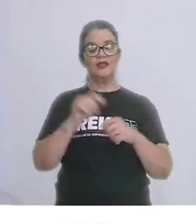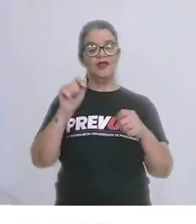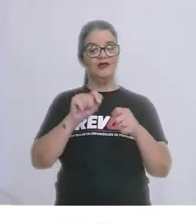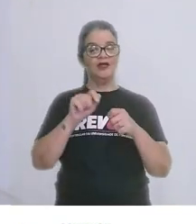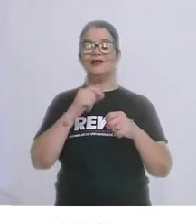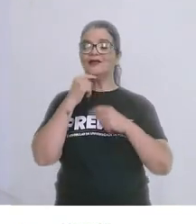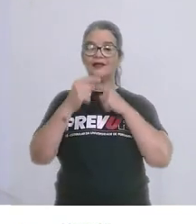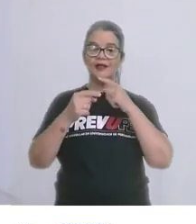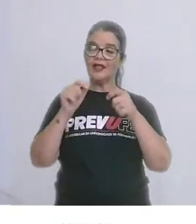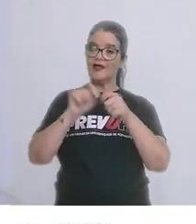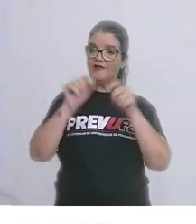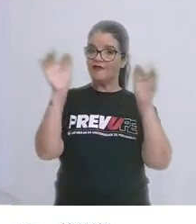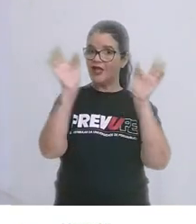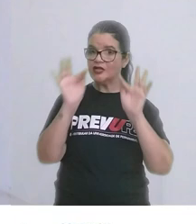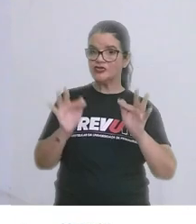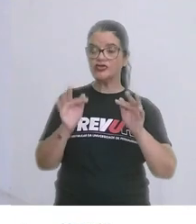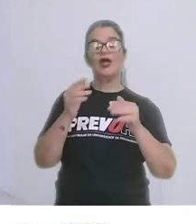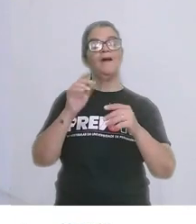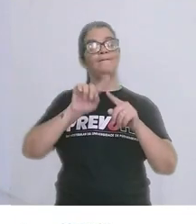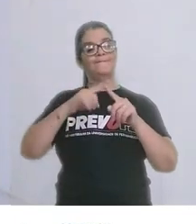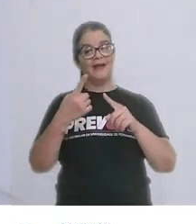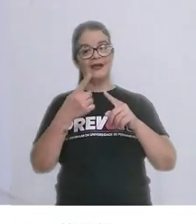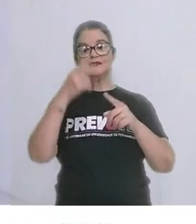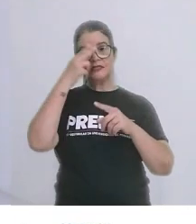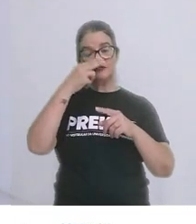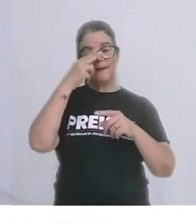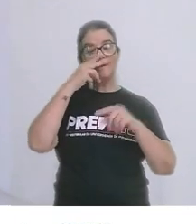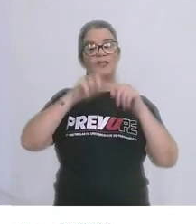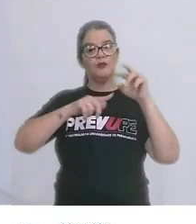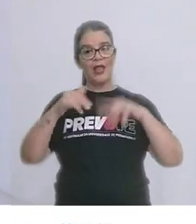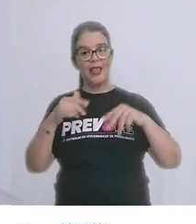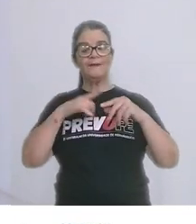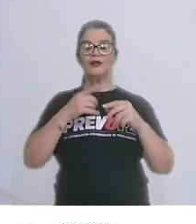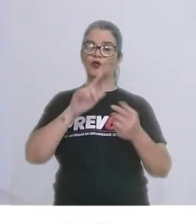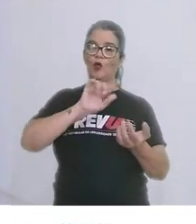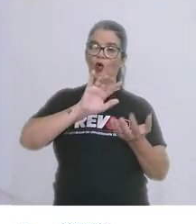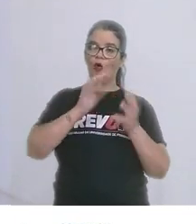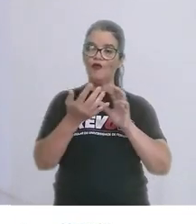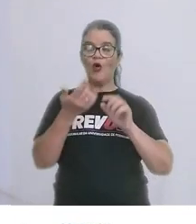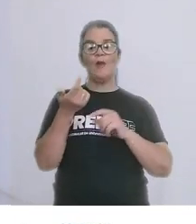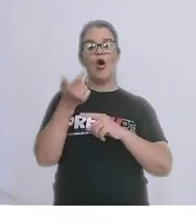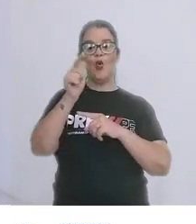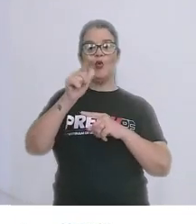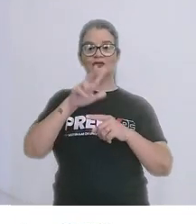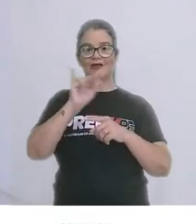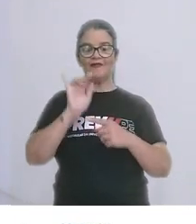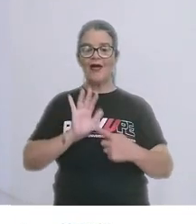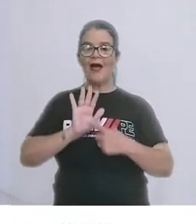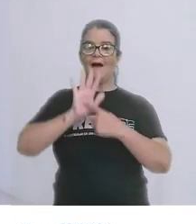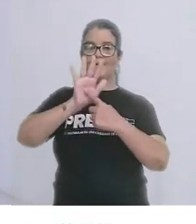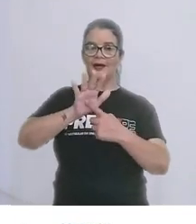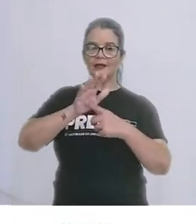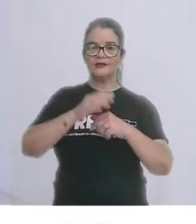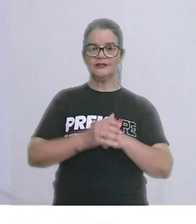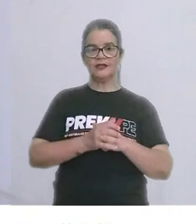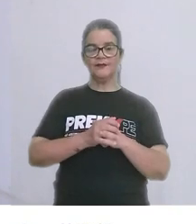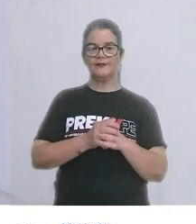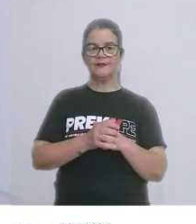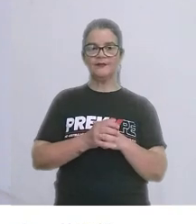feliz a mim, mas esse mesmo elemento, de outra forma, vai aparecer